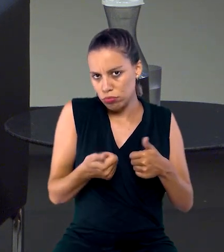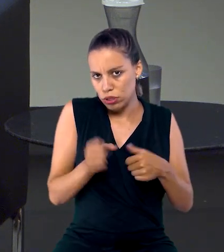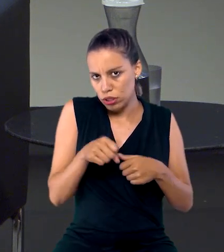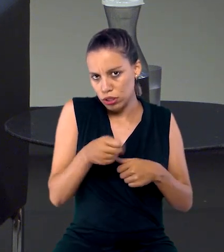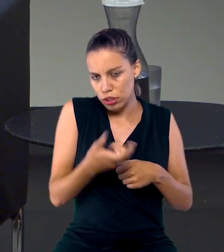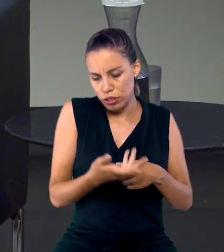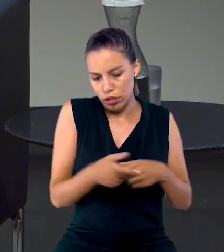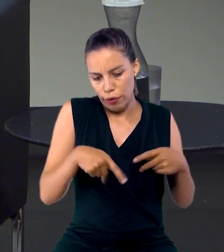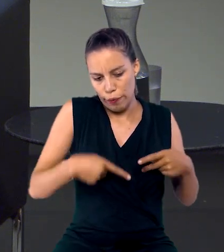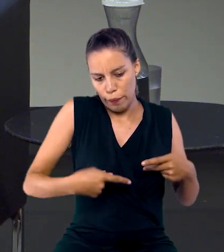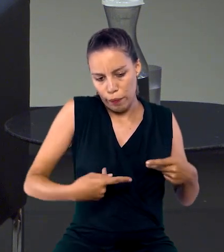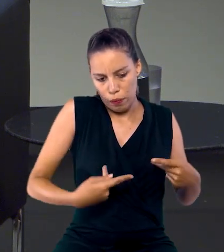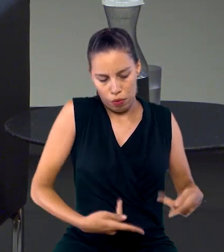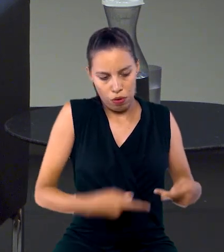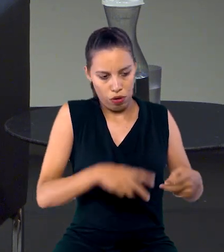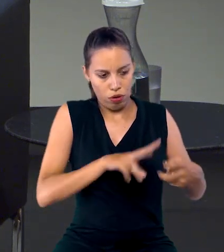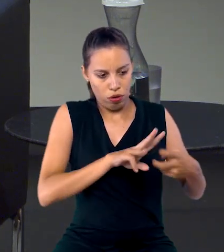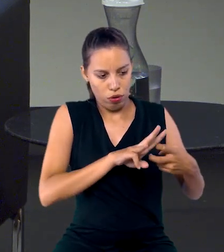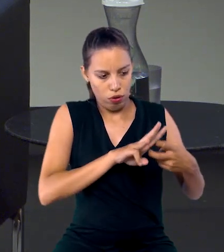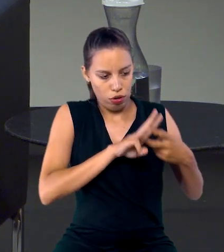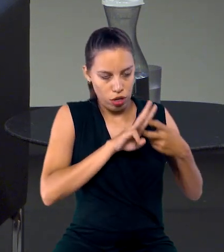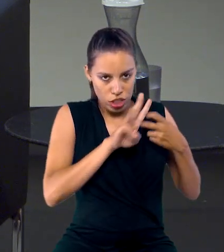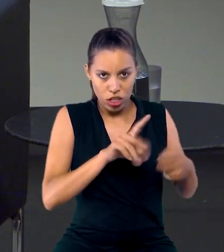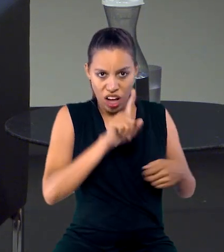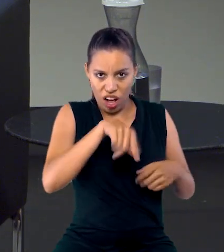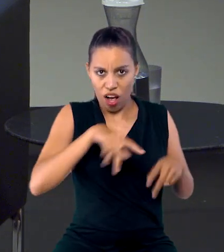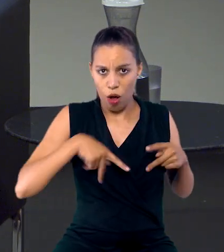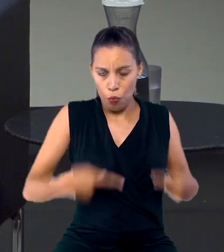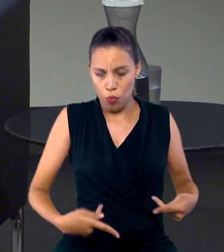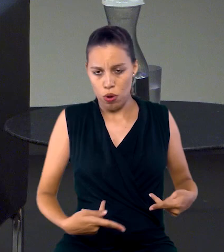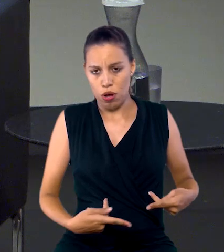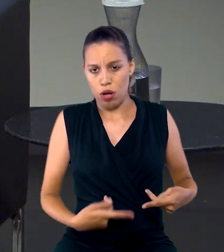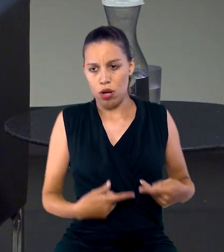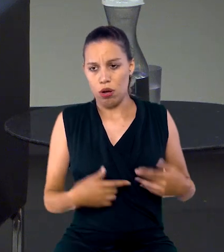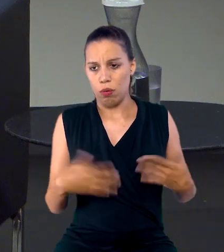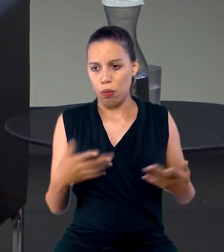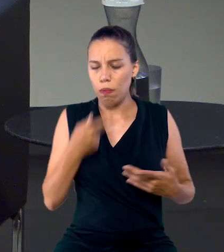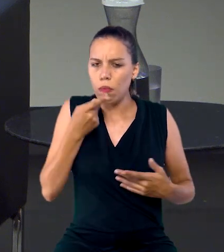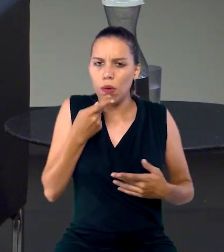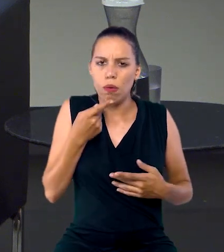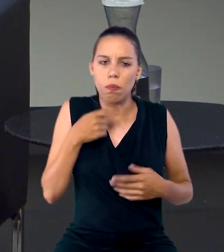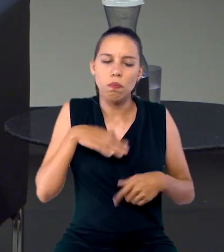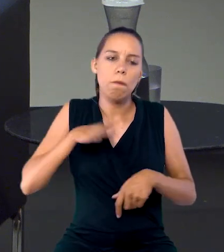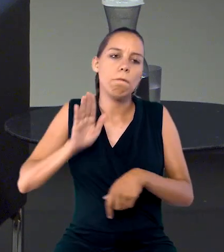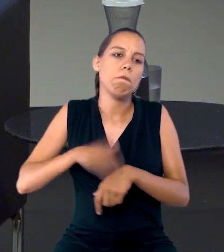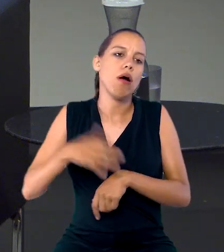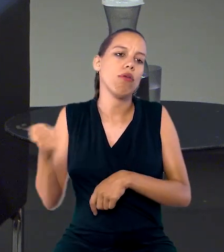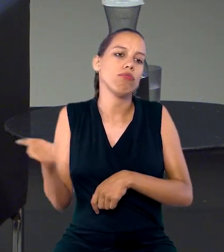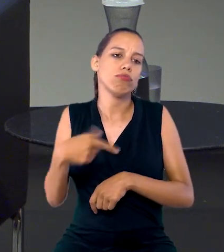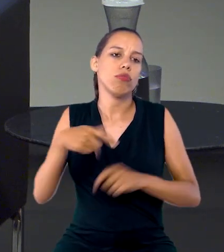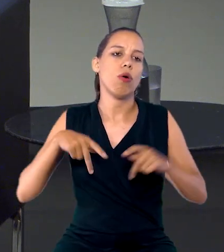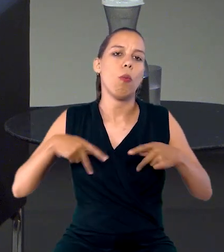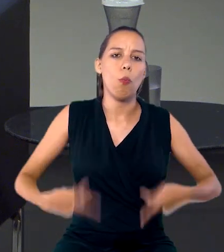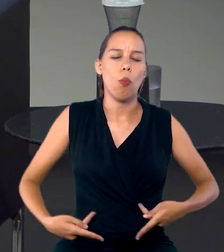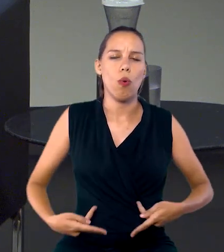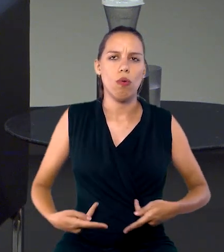são humanos também. Então, quando a gente fala mais que humano, que muita gente